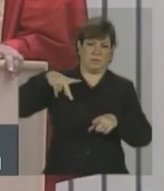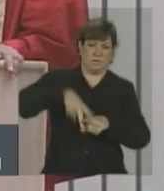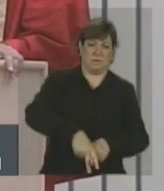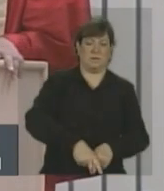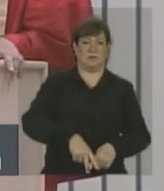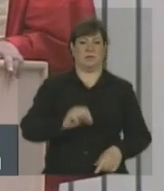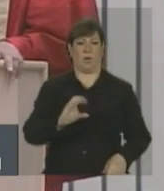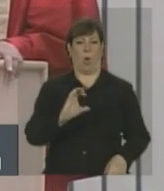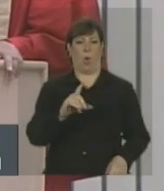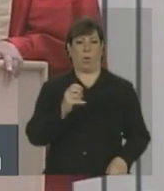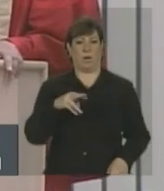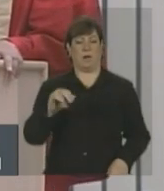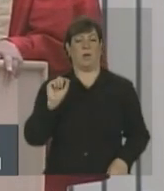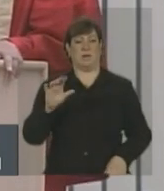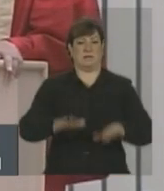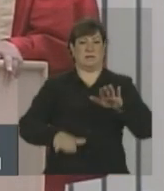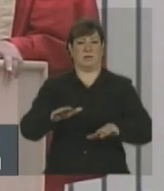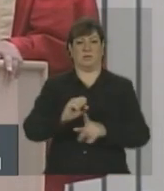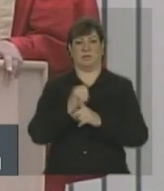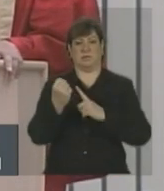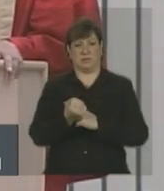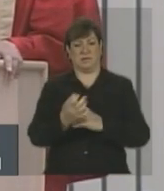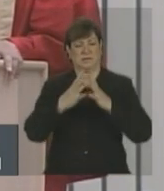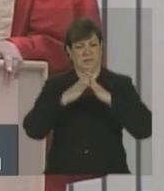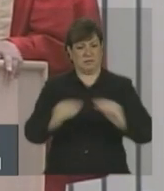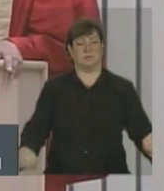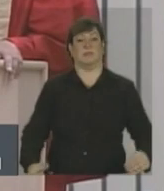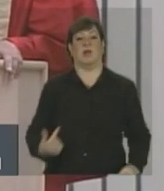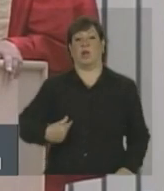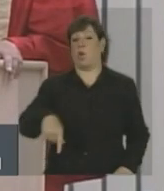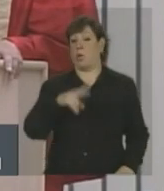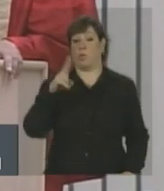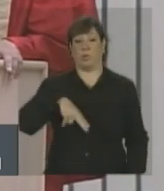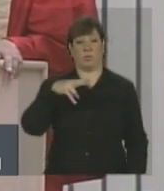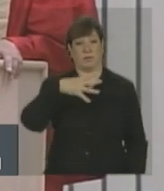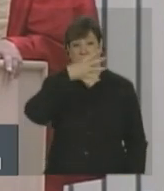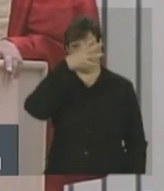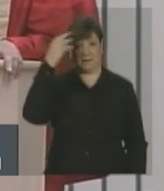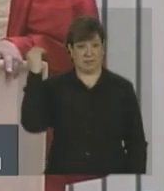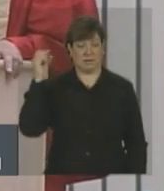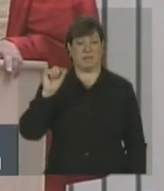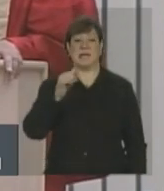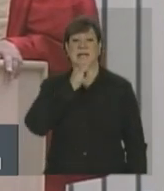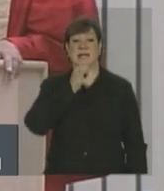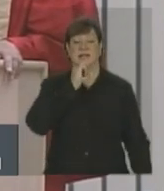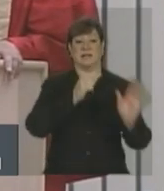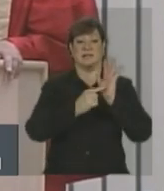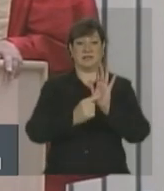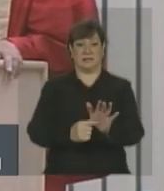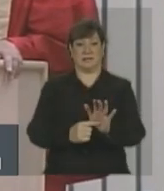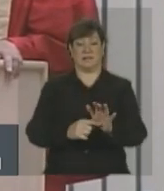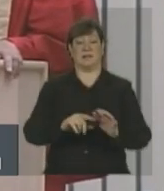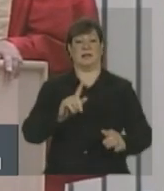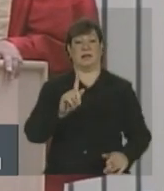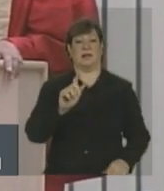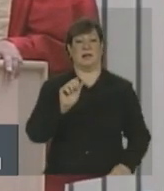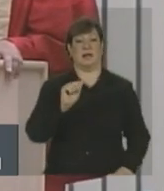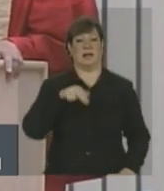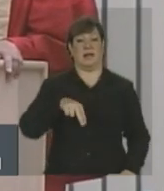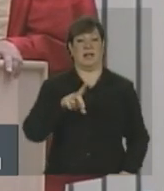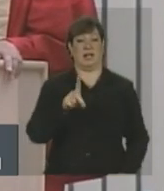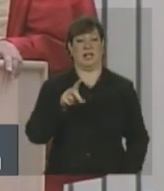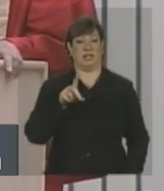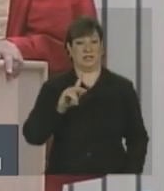sociais. Não vamos jamais esquecer o exemplo do grande Mahatma Gandhi, que